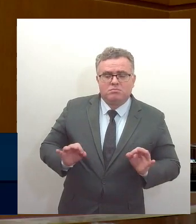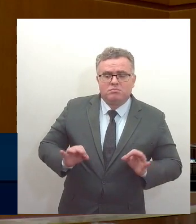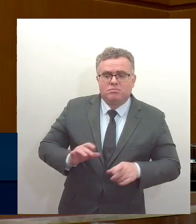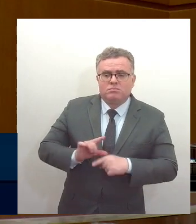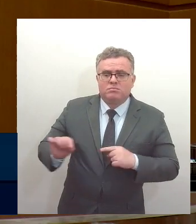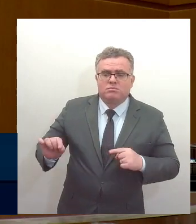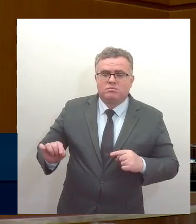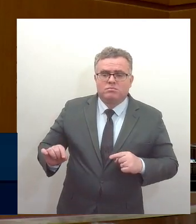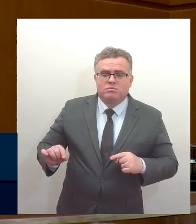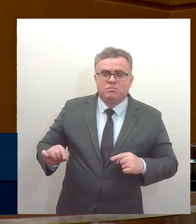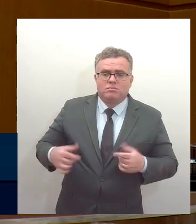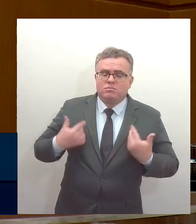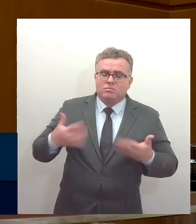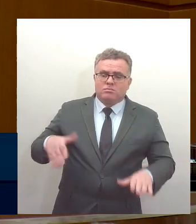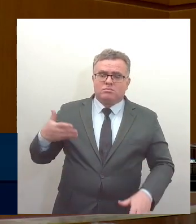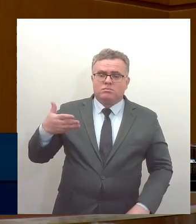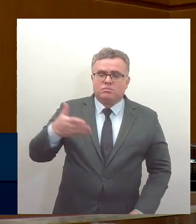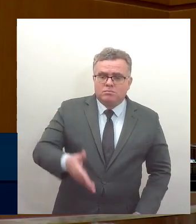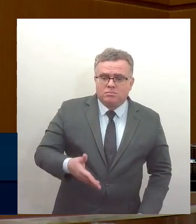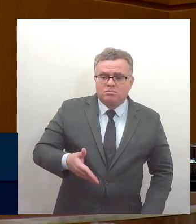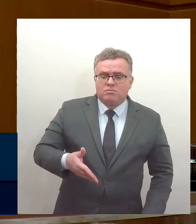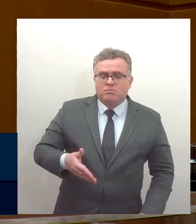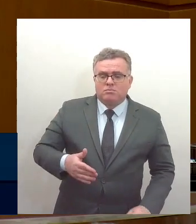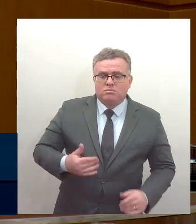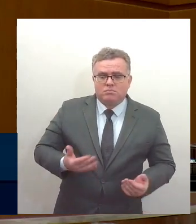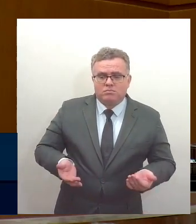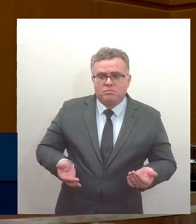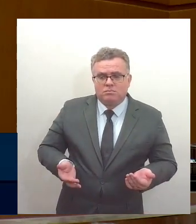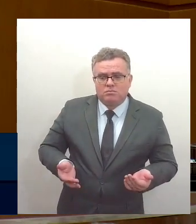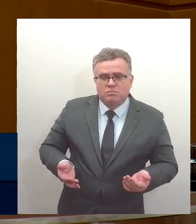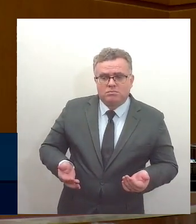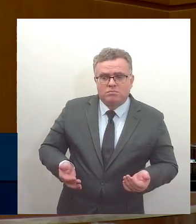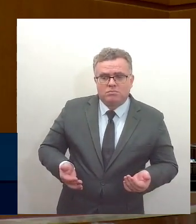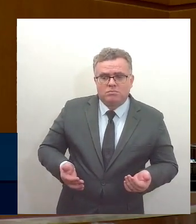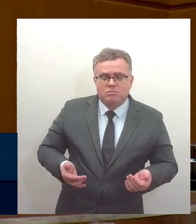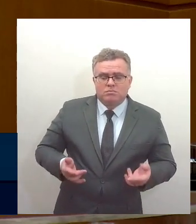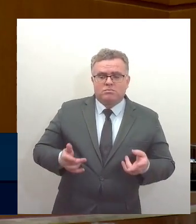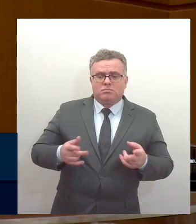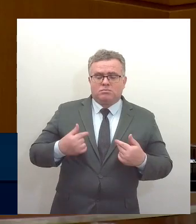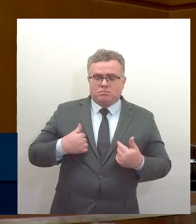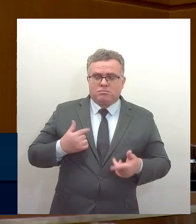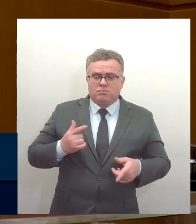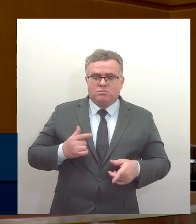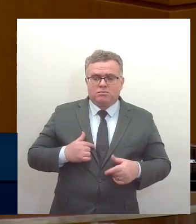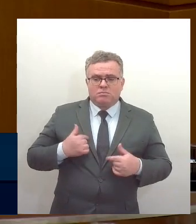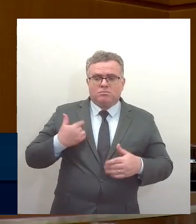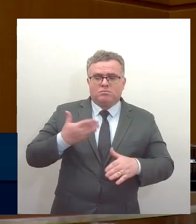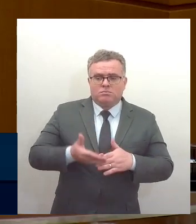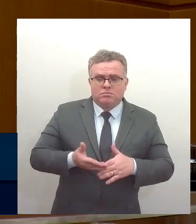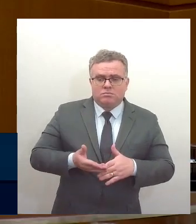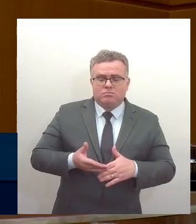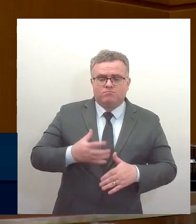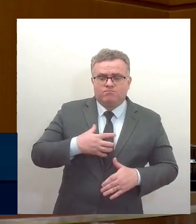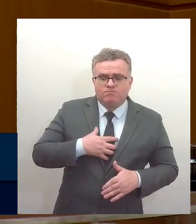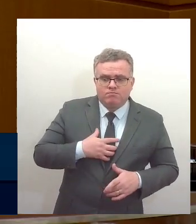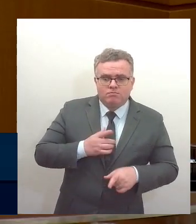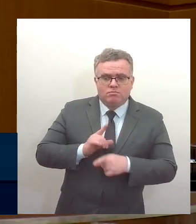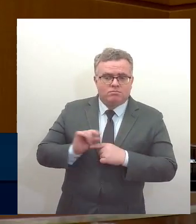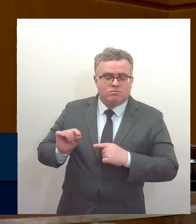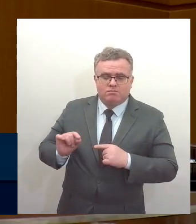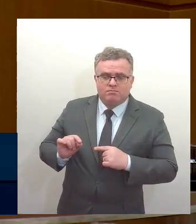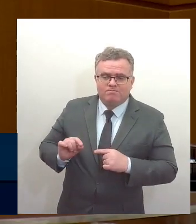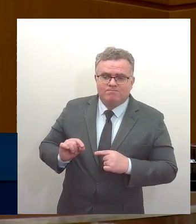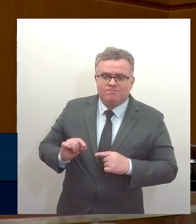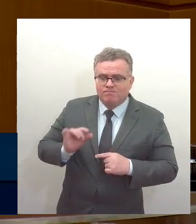eu nem queria ir, porque eu sabia que quando eu saísse de lá, eu ia sair triste, porque a única certeza que eu tive, deputado Geórgio,